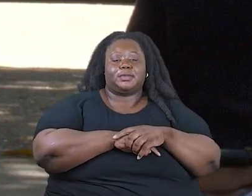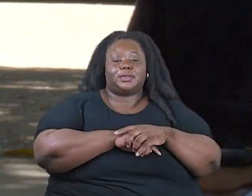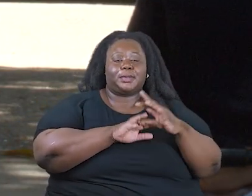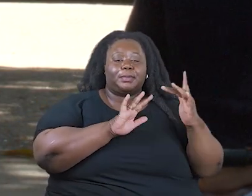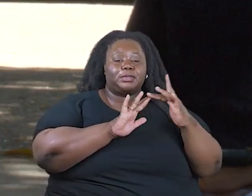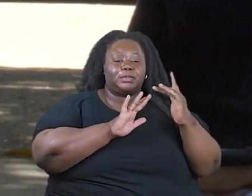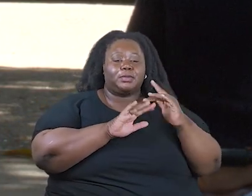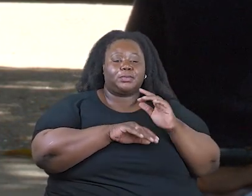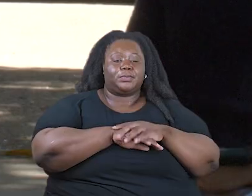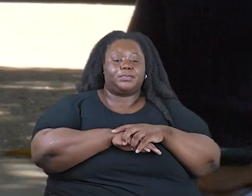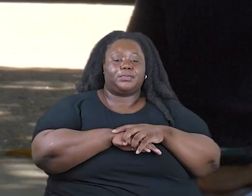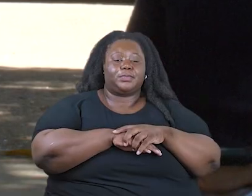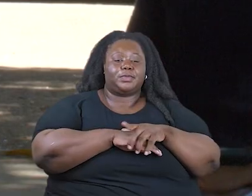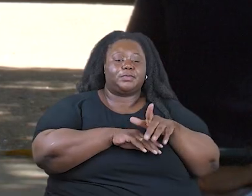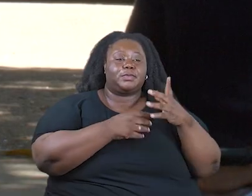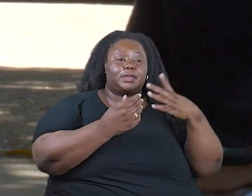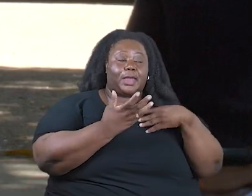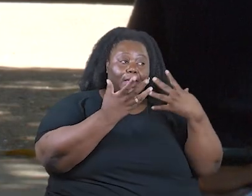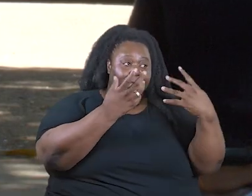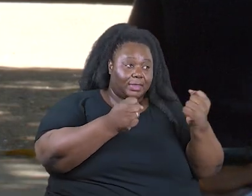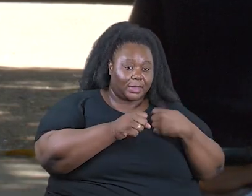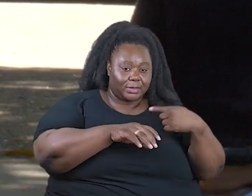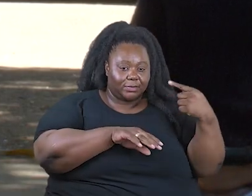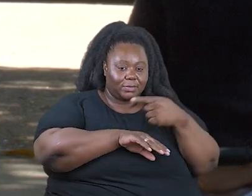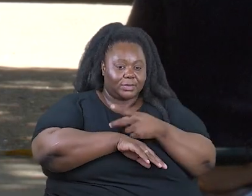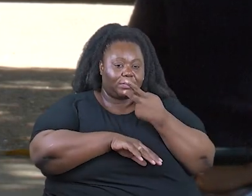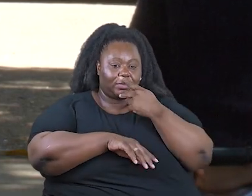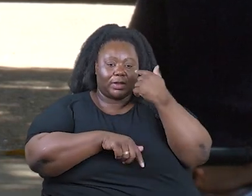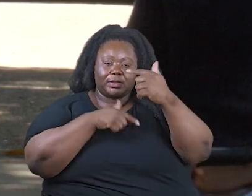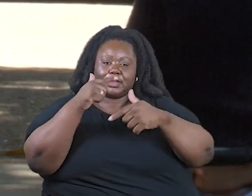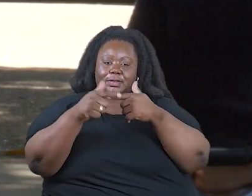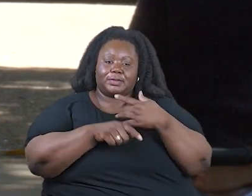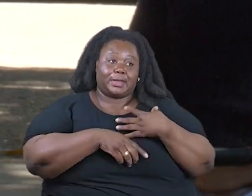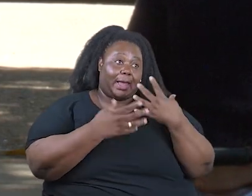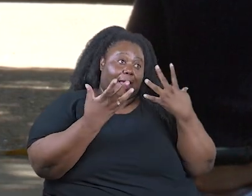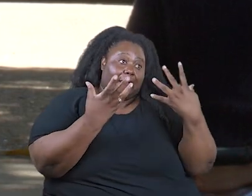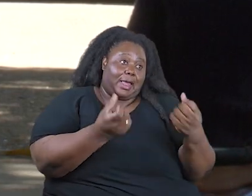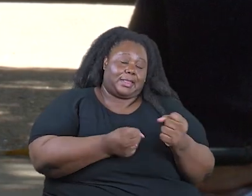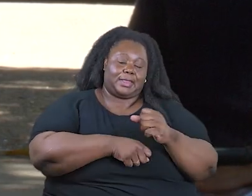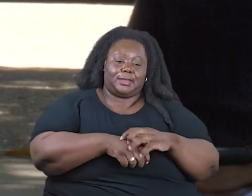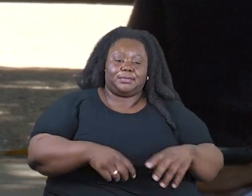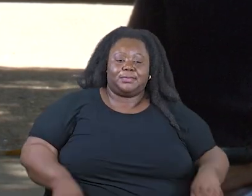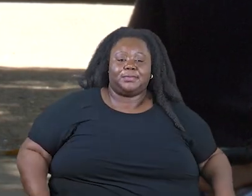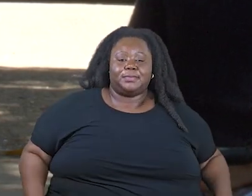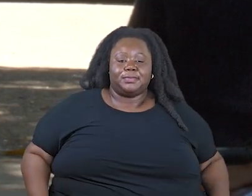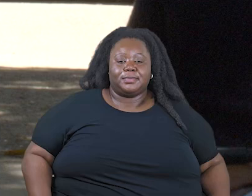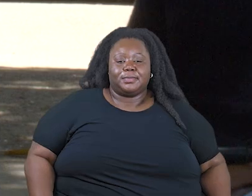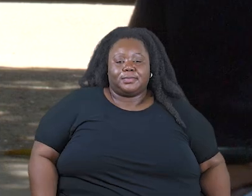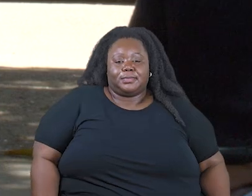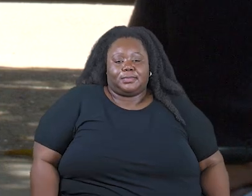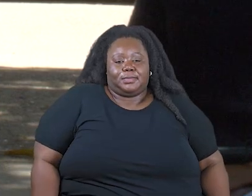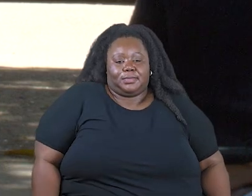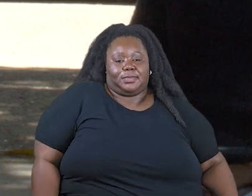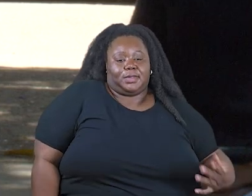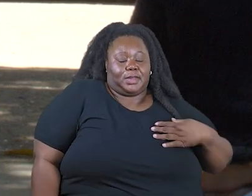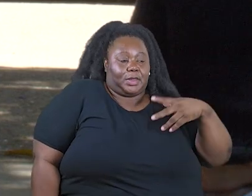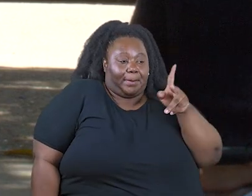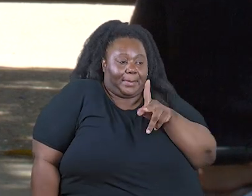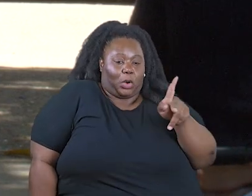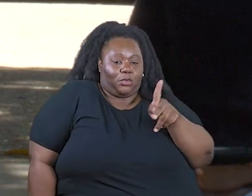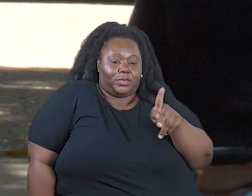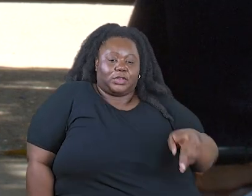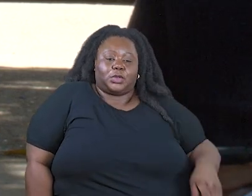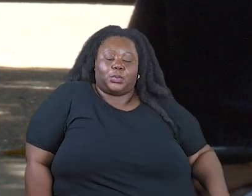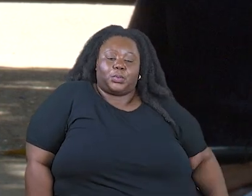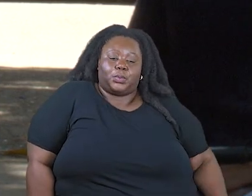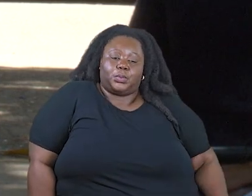passou o contato e a pessoa falou assim, então, você topa vir para cá para falar desse trabalho? Eu falei, claro, né? Aí na época eu era professor,